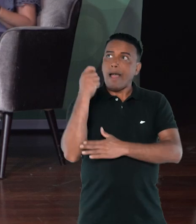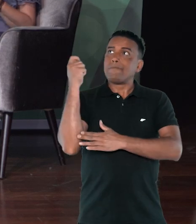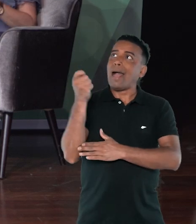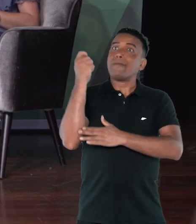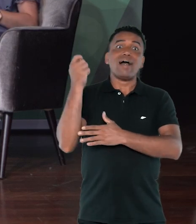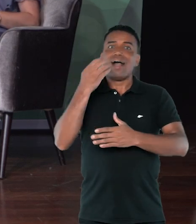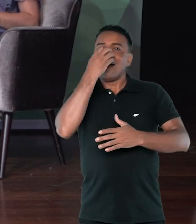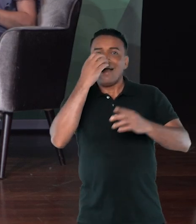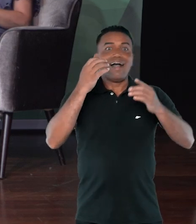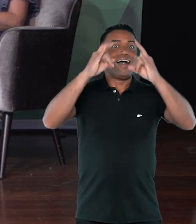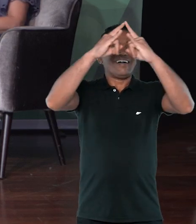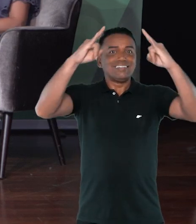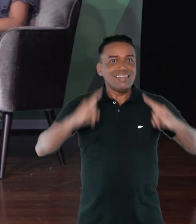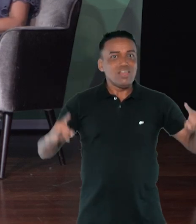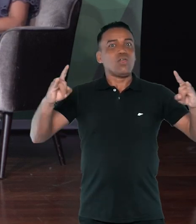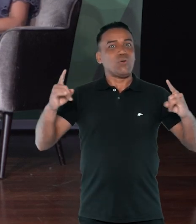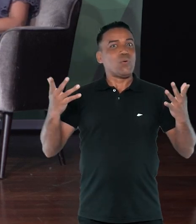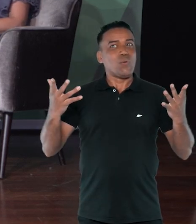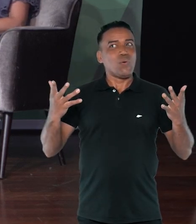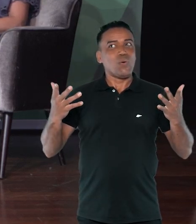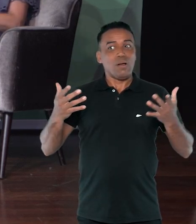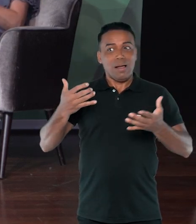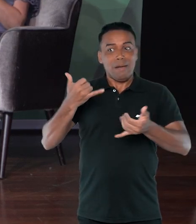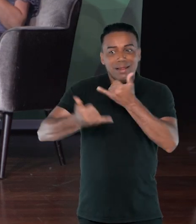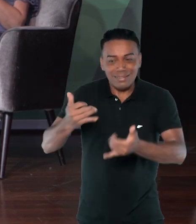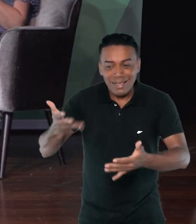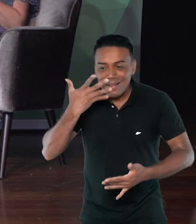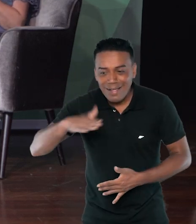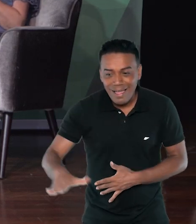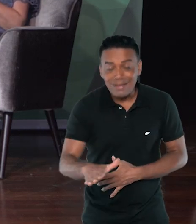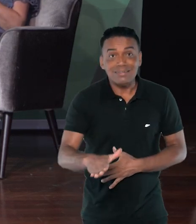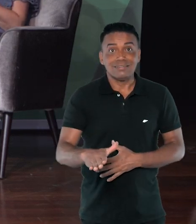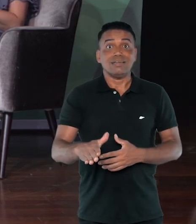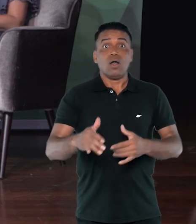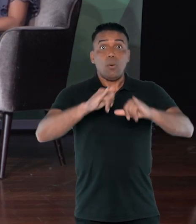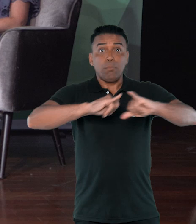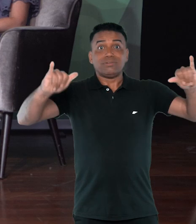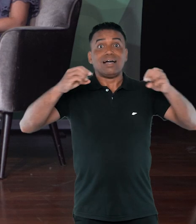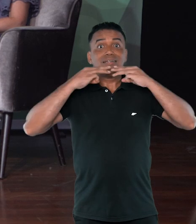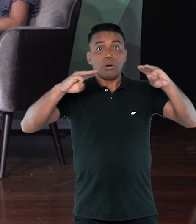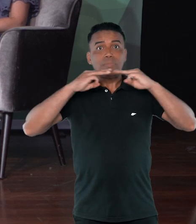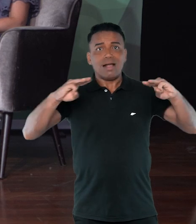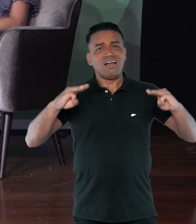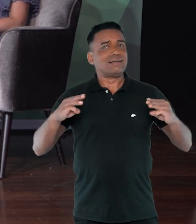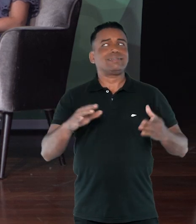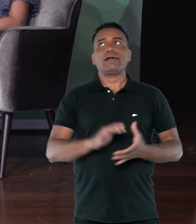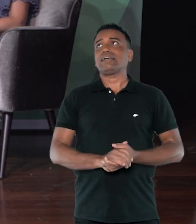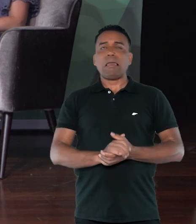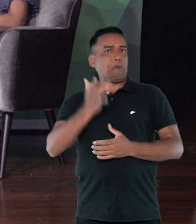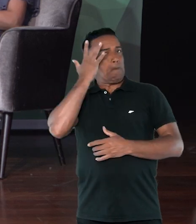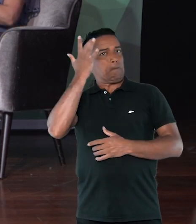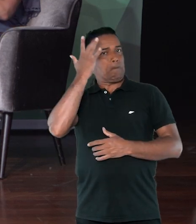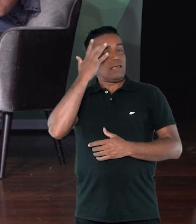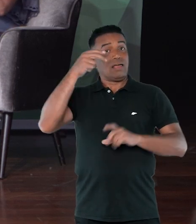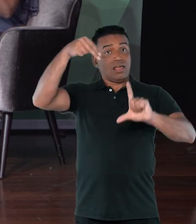animações de festa. Então, vamos lá. A publicidade e propaganda estava muito glamourizada naquela época.